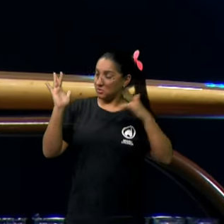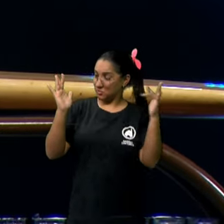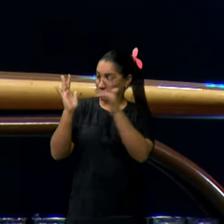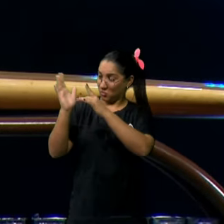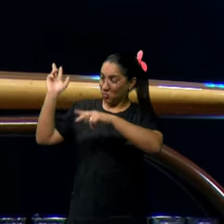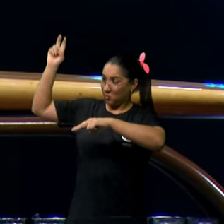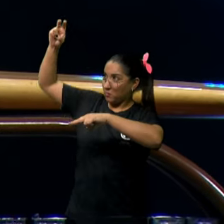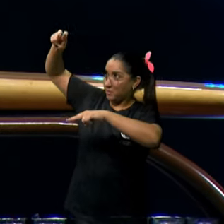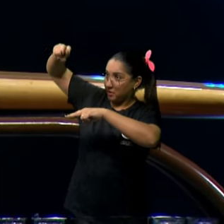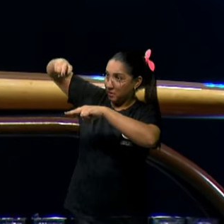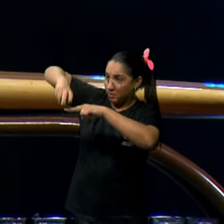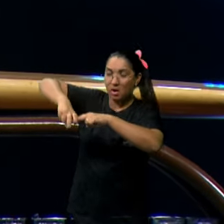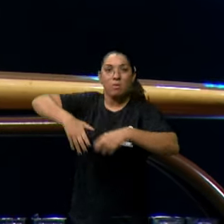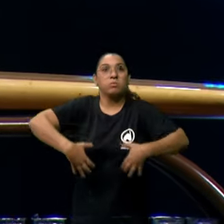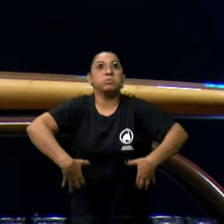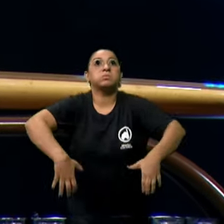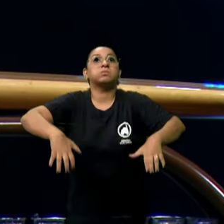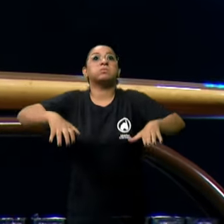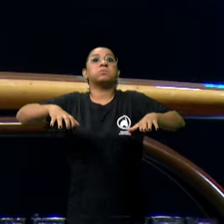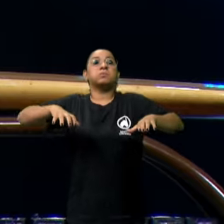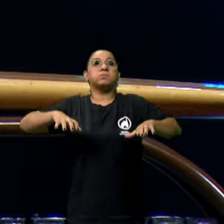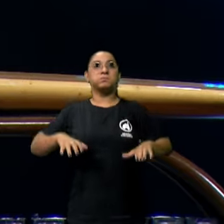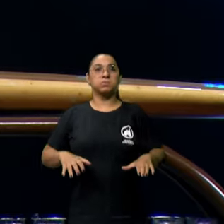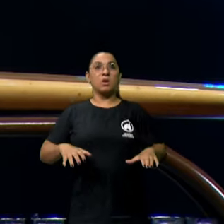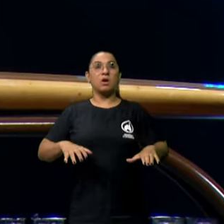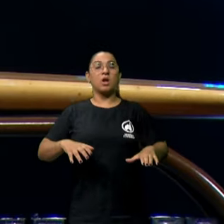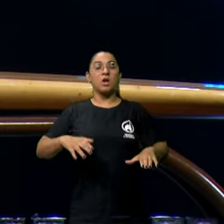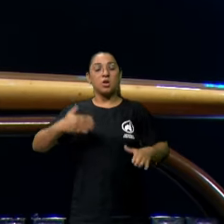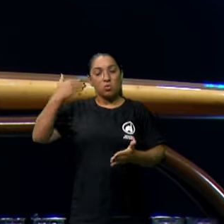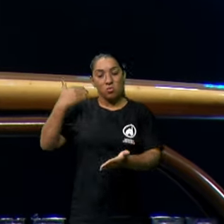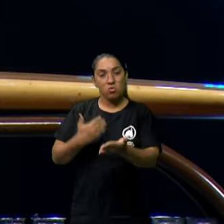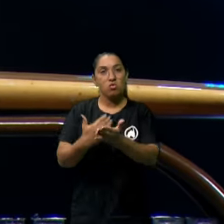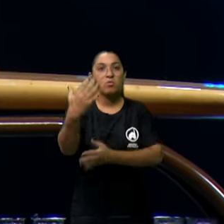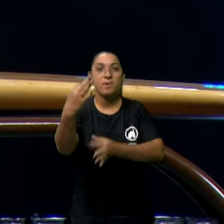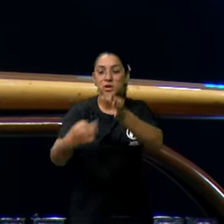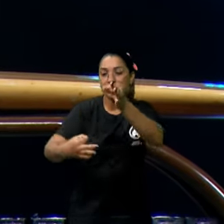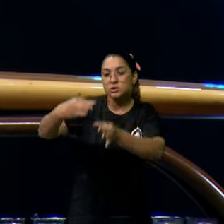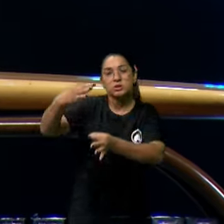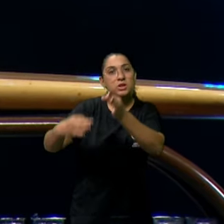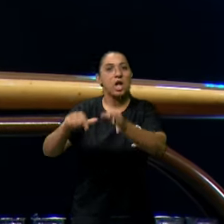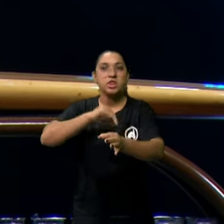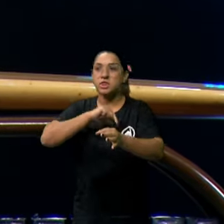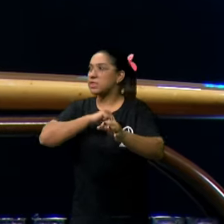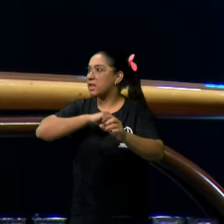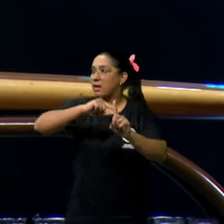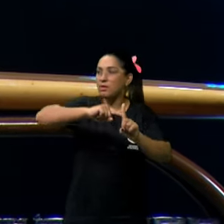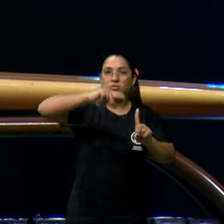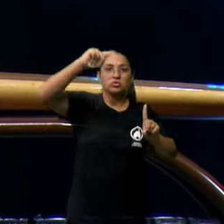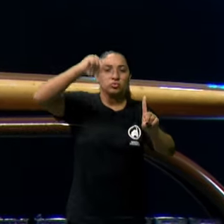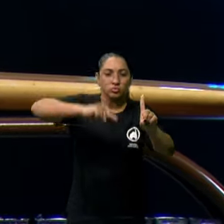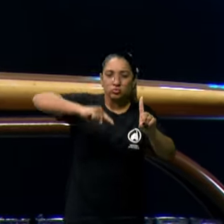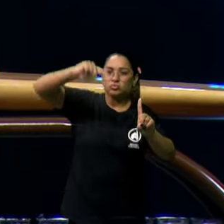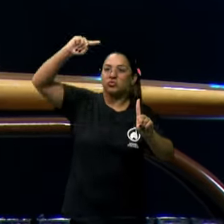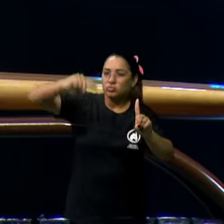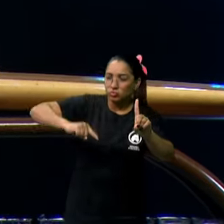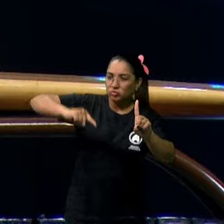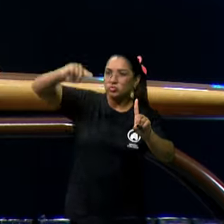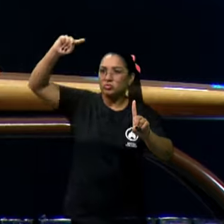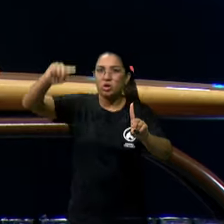começa a estabelecer o juízo o que estou dizendo é existe um nível de batalha que nós precisamos